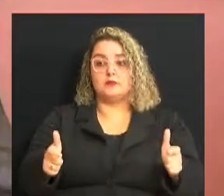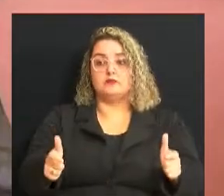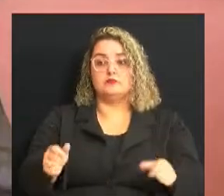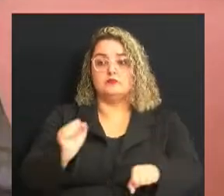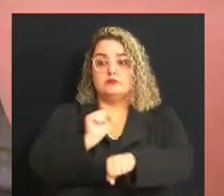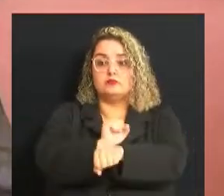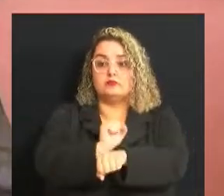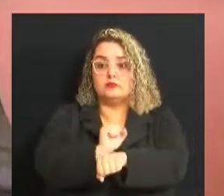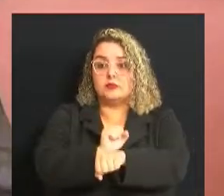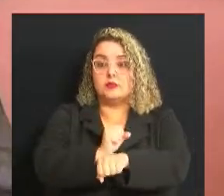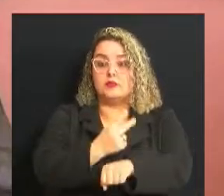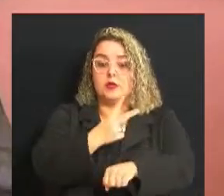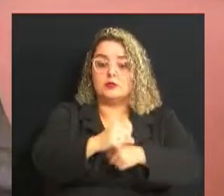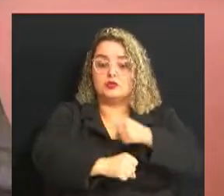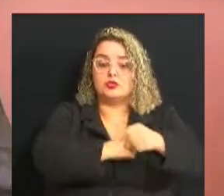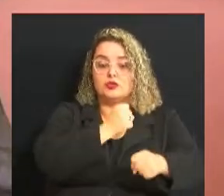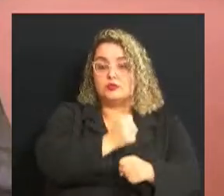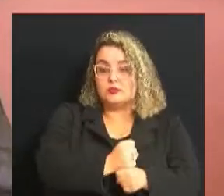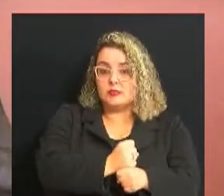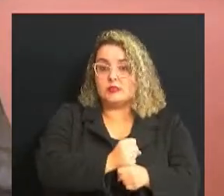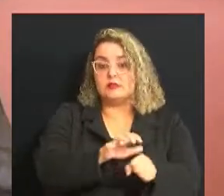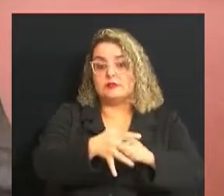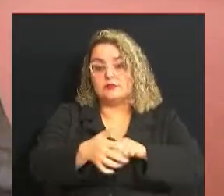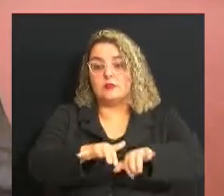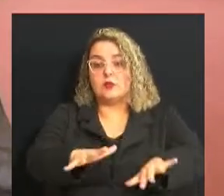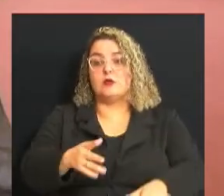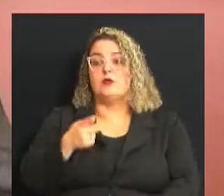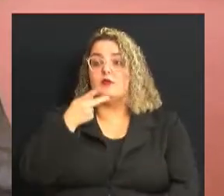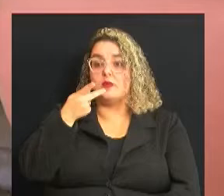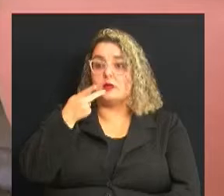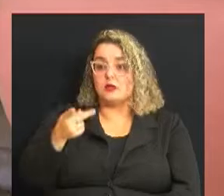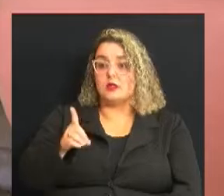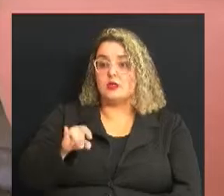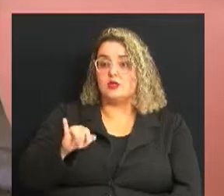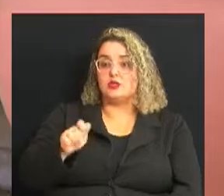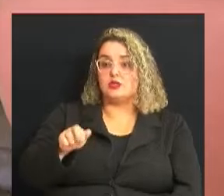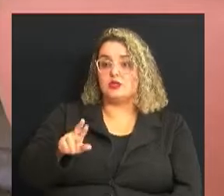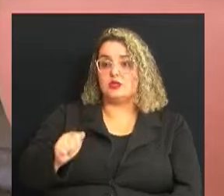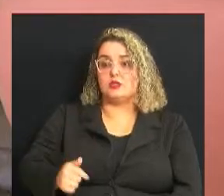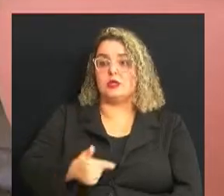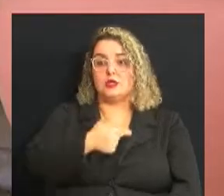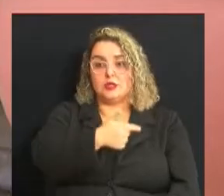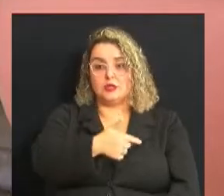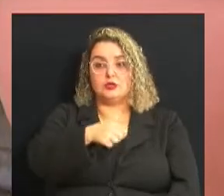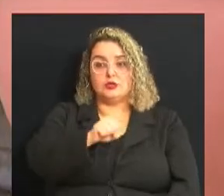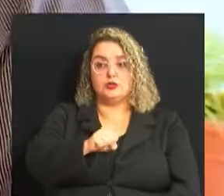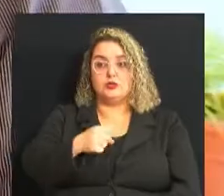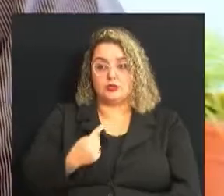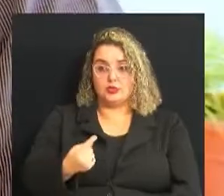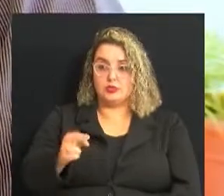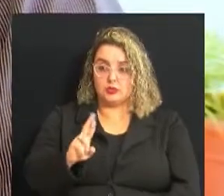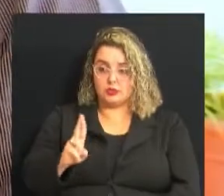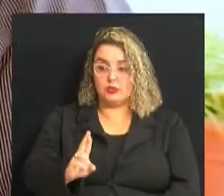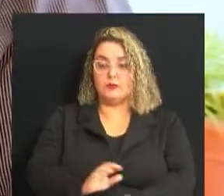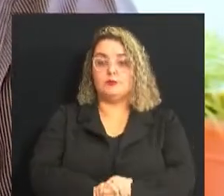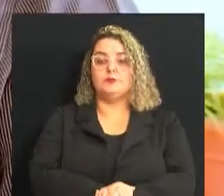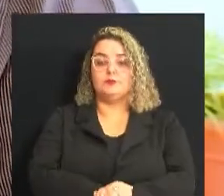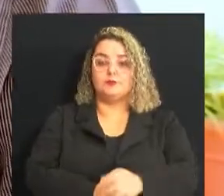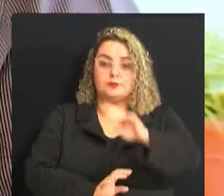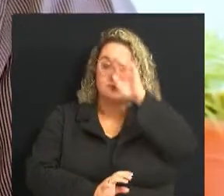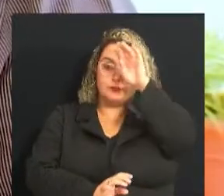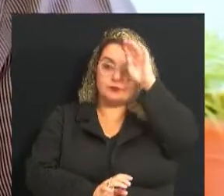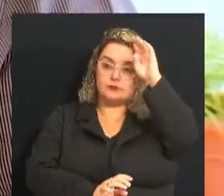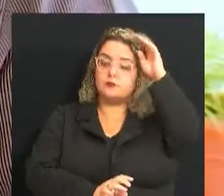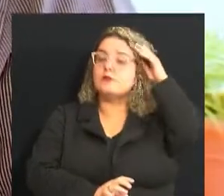2 últimos anos. E quando se fala no valor da diária, ficou em média R$ 281. A nossa projeção ela é